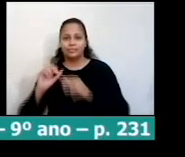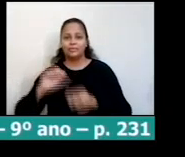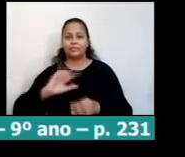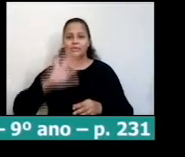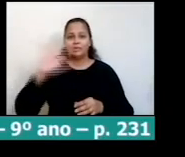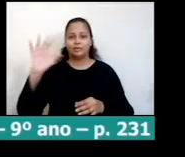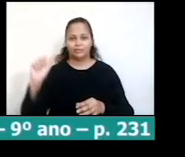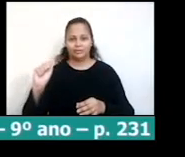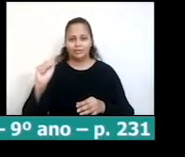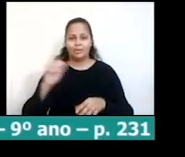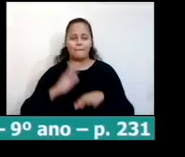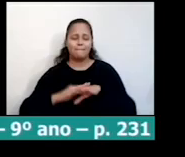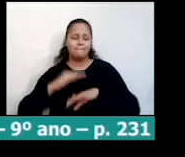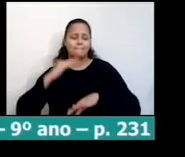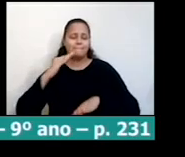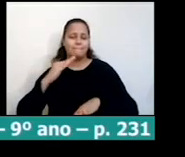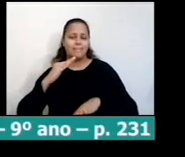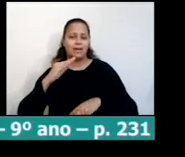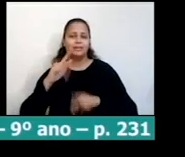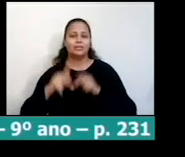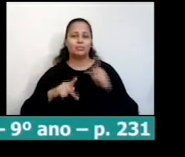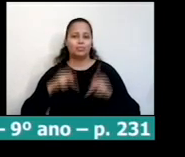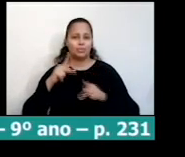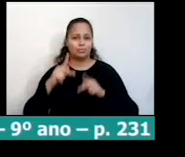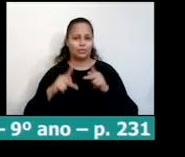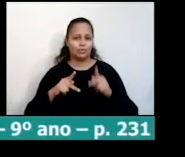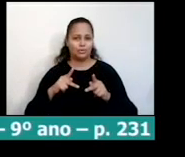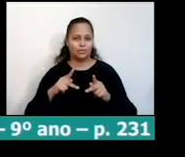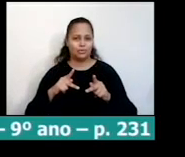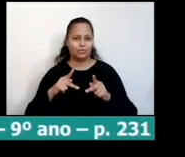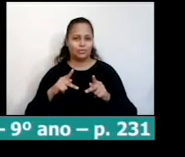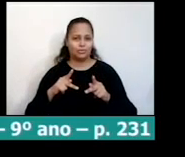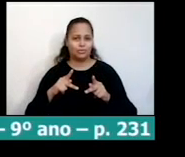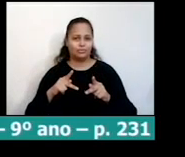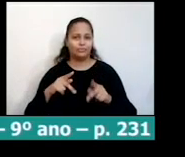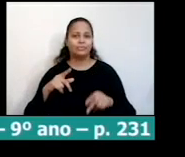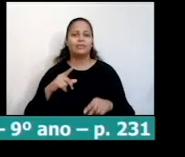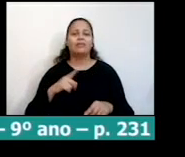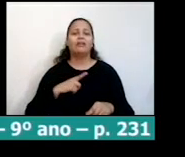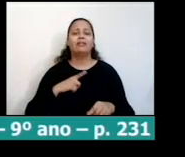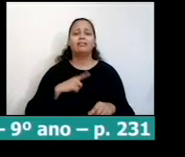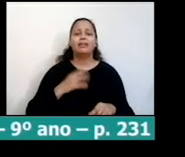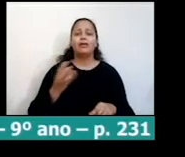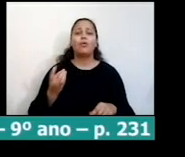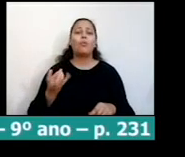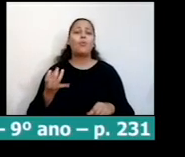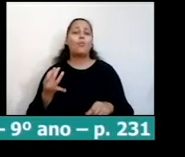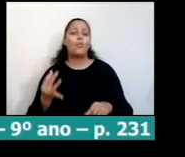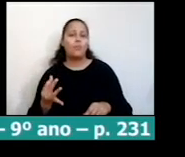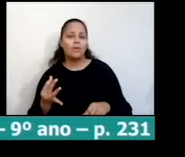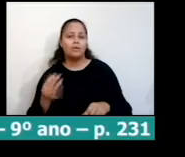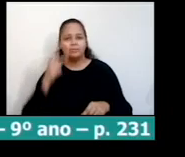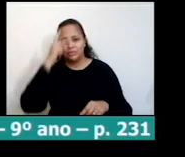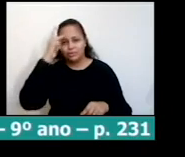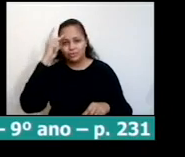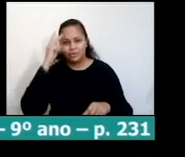continente asiático é o mais populoso, a gente acabou de dizer no slide anterior, mas ele tem quanto de